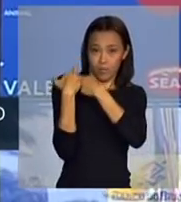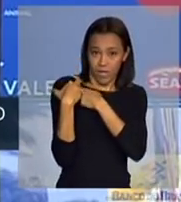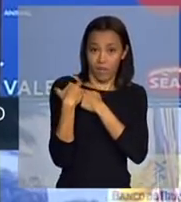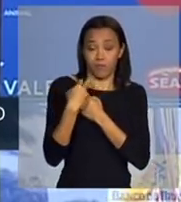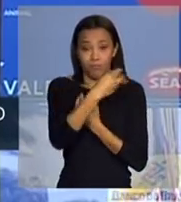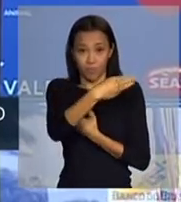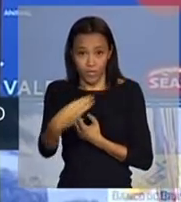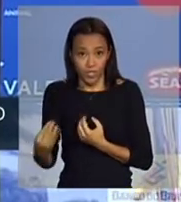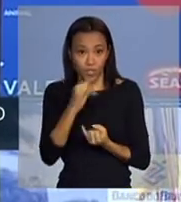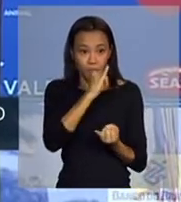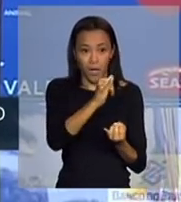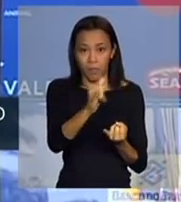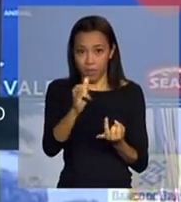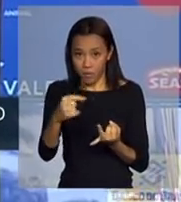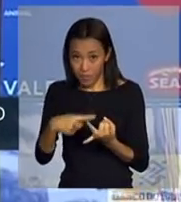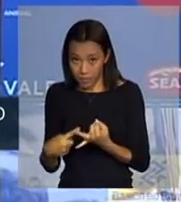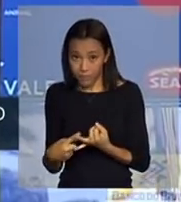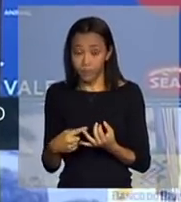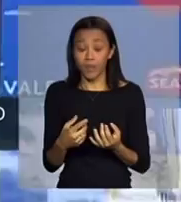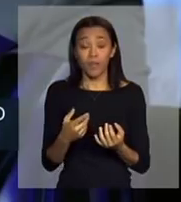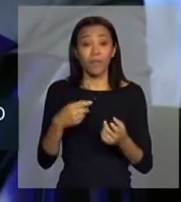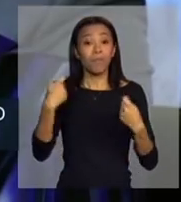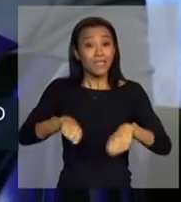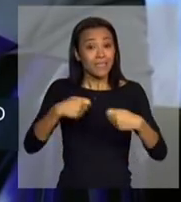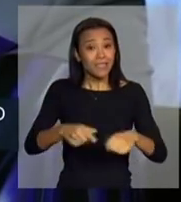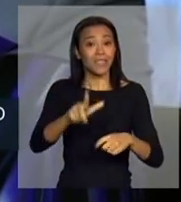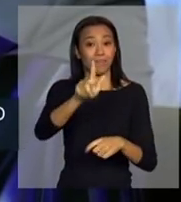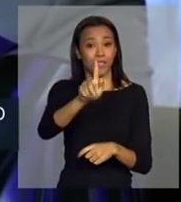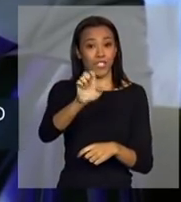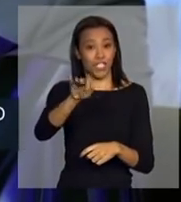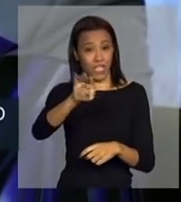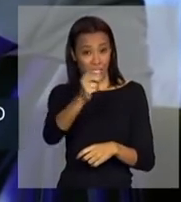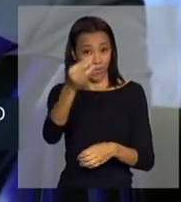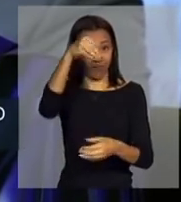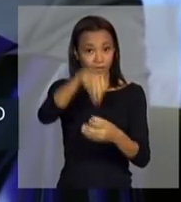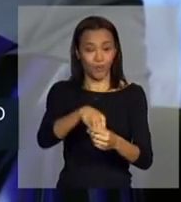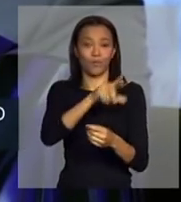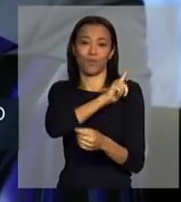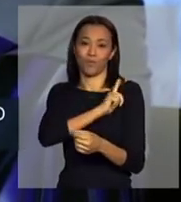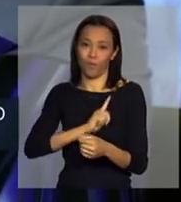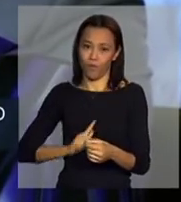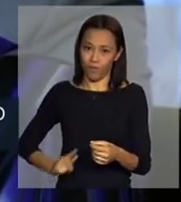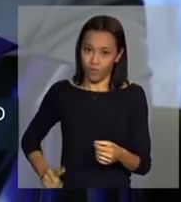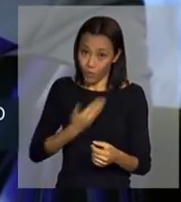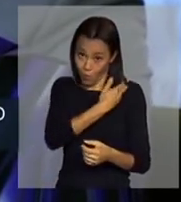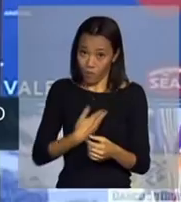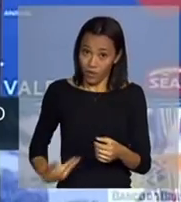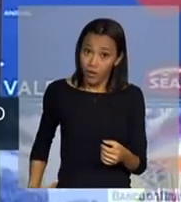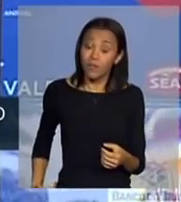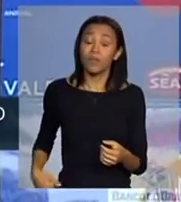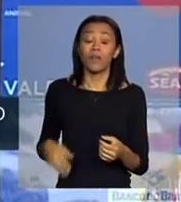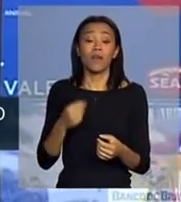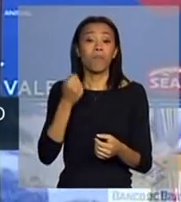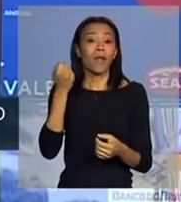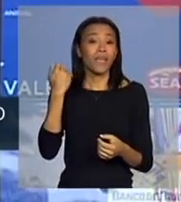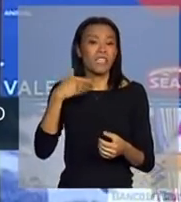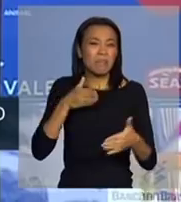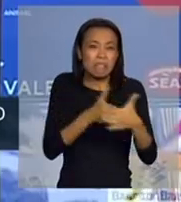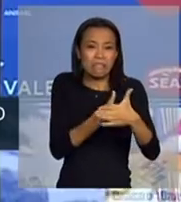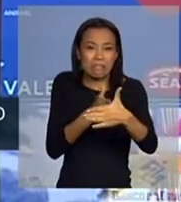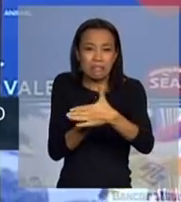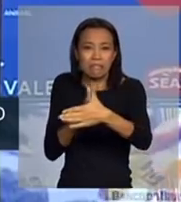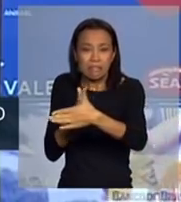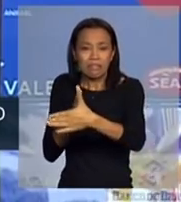Pimentel, dependemos tão somente de gestões governamentais que concorram para a retirada de entraves